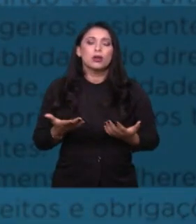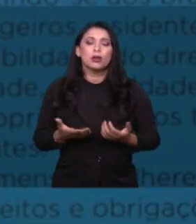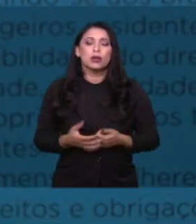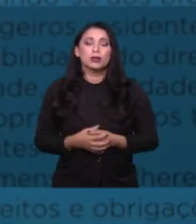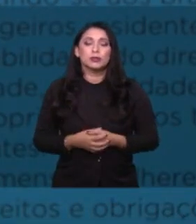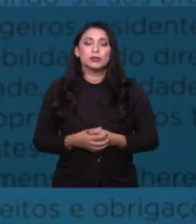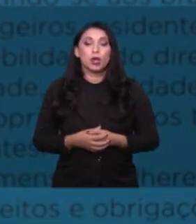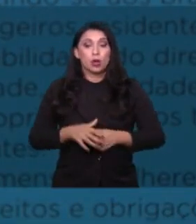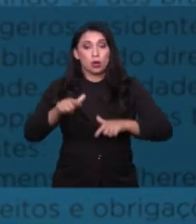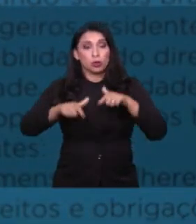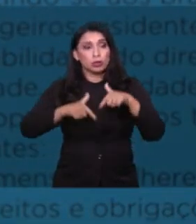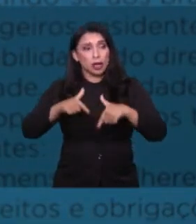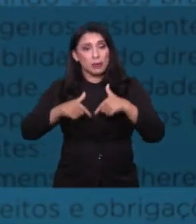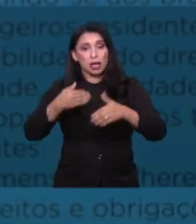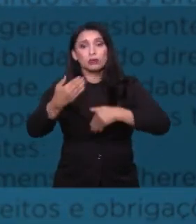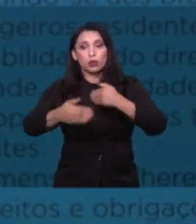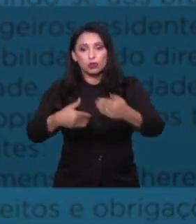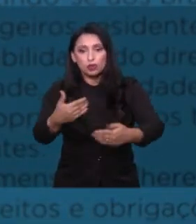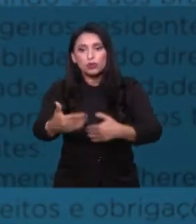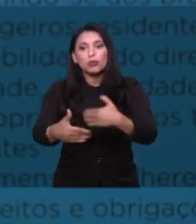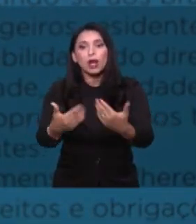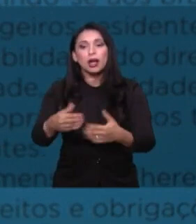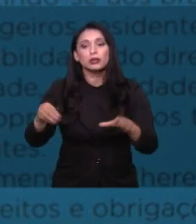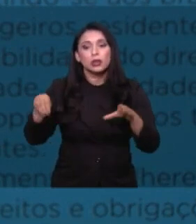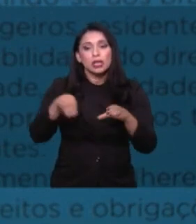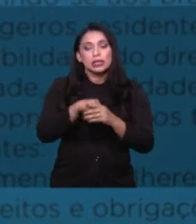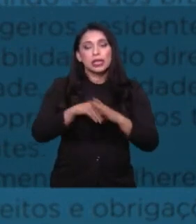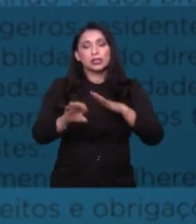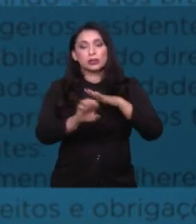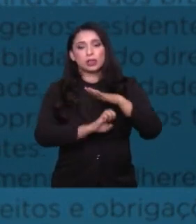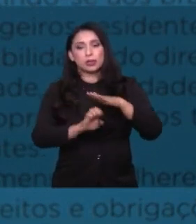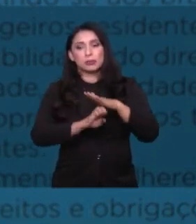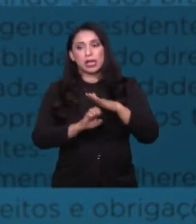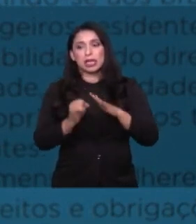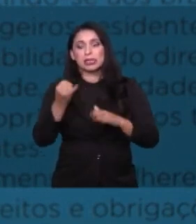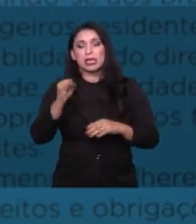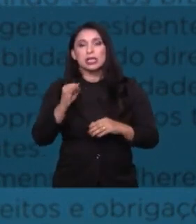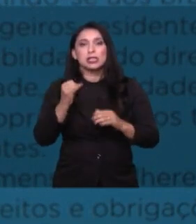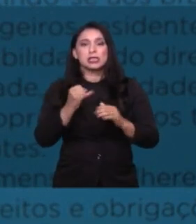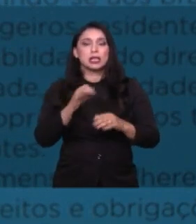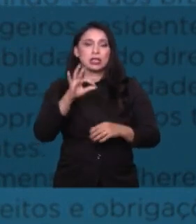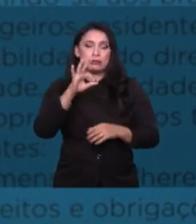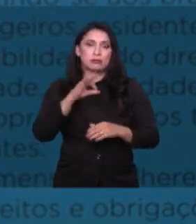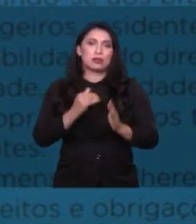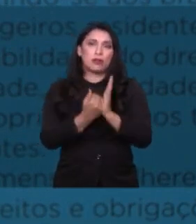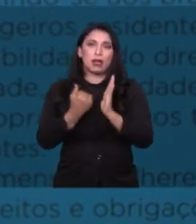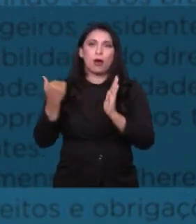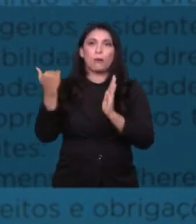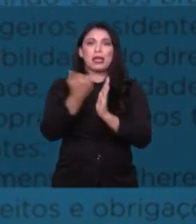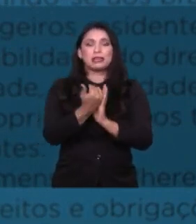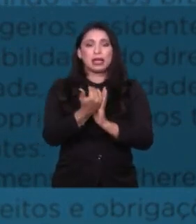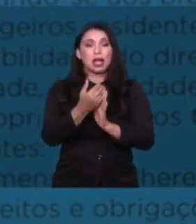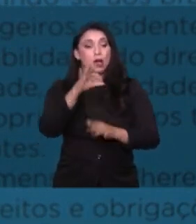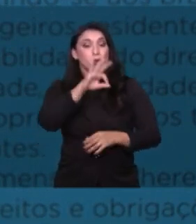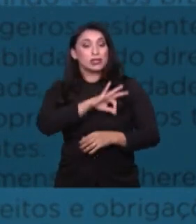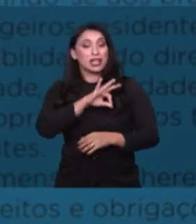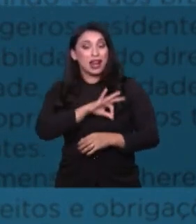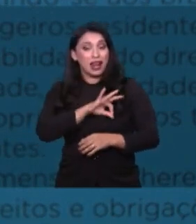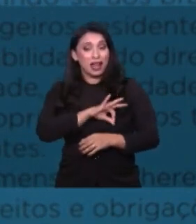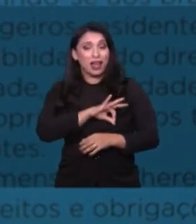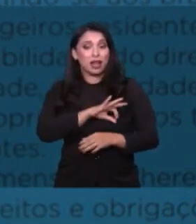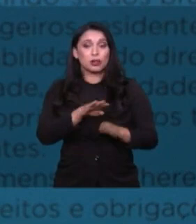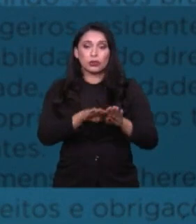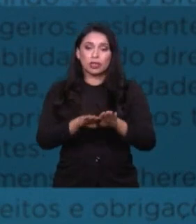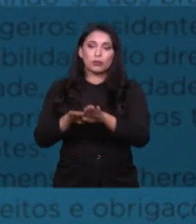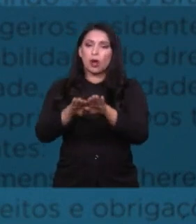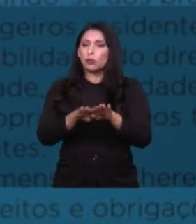a carreira dentro da empresa, as promoções, salário igual por trabalho igual. Então, é